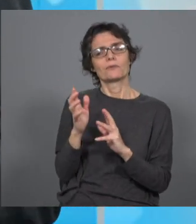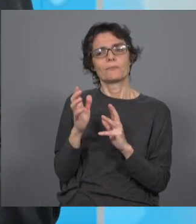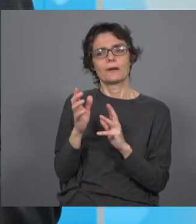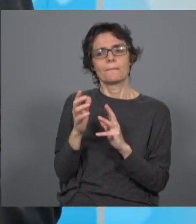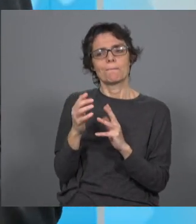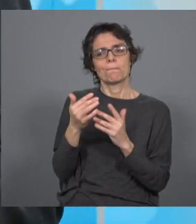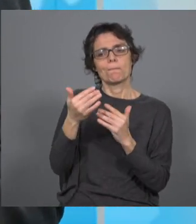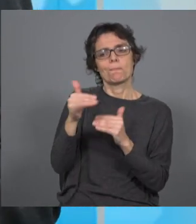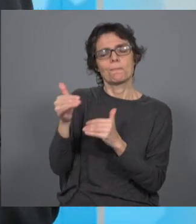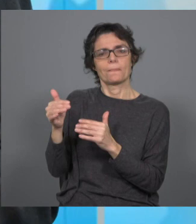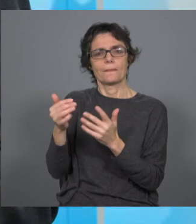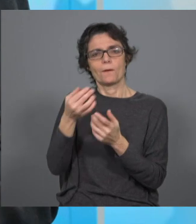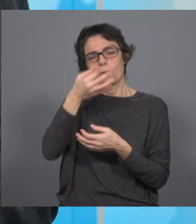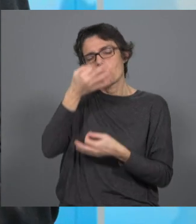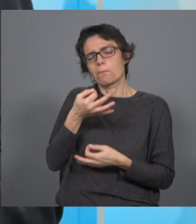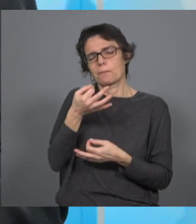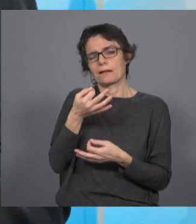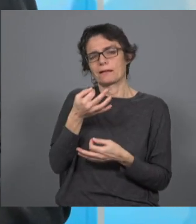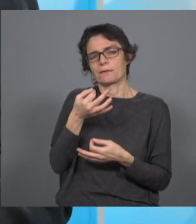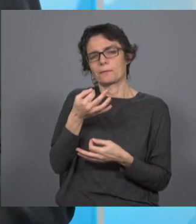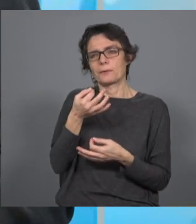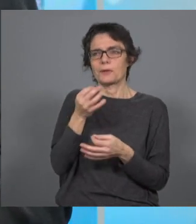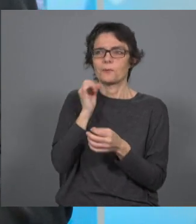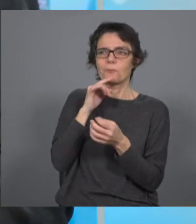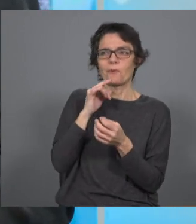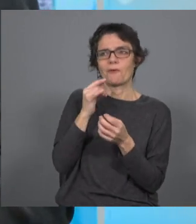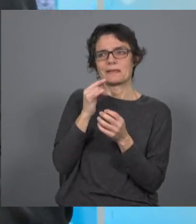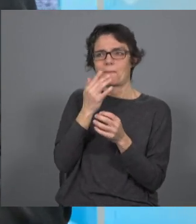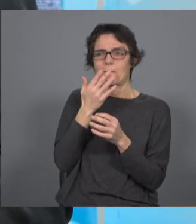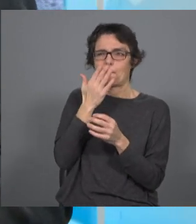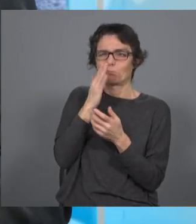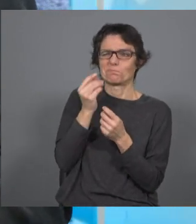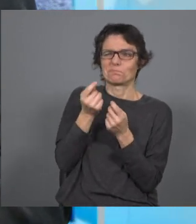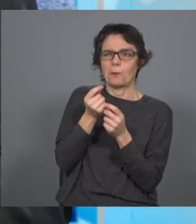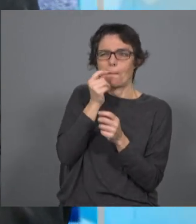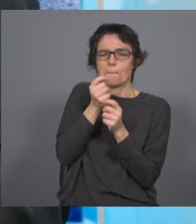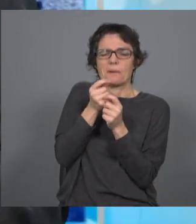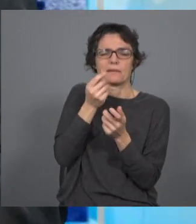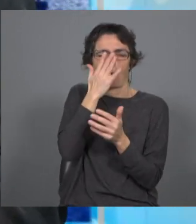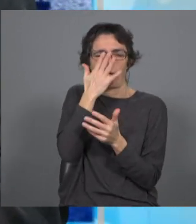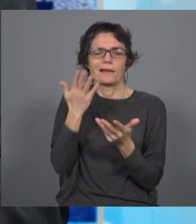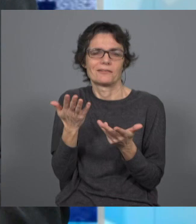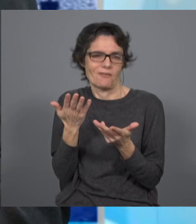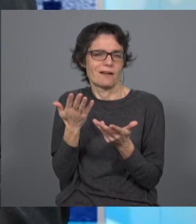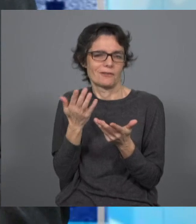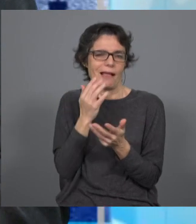digamos assim, um comportamento mais carnavalesco. E a máscara como